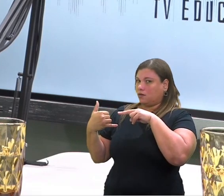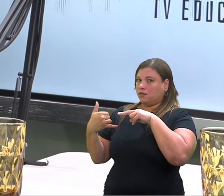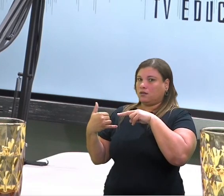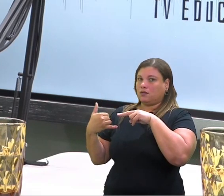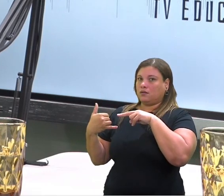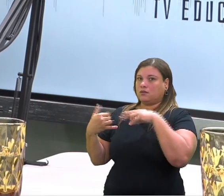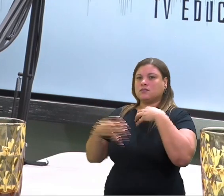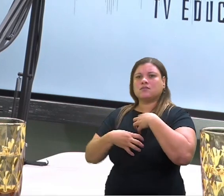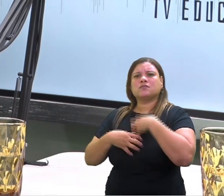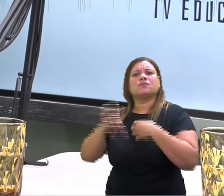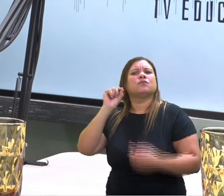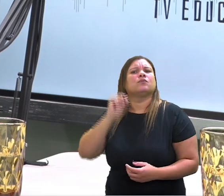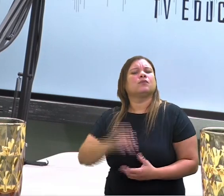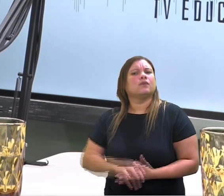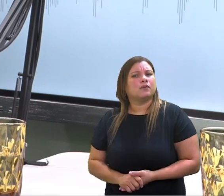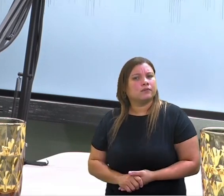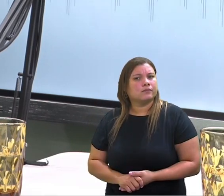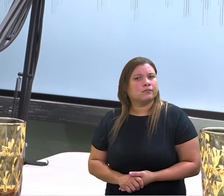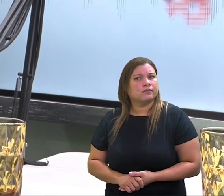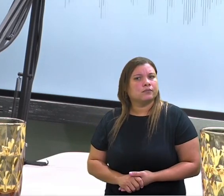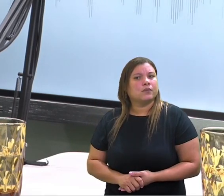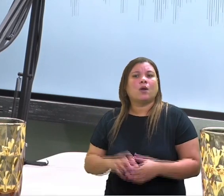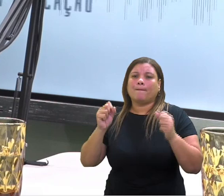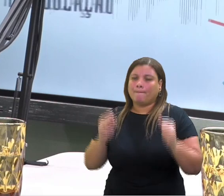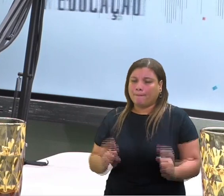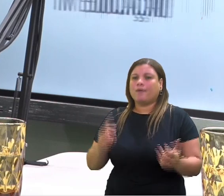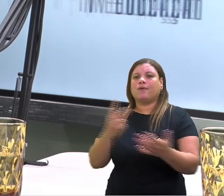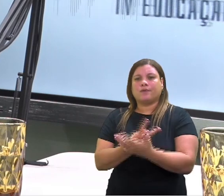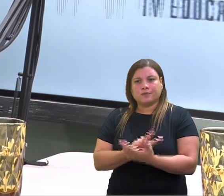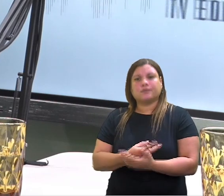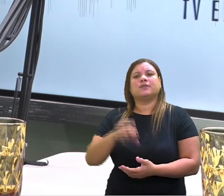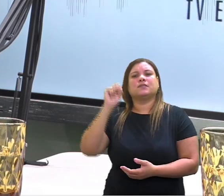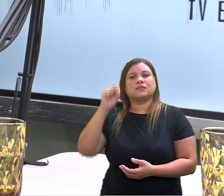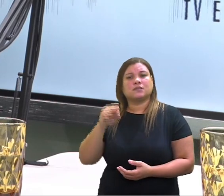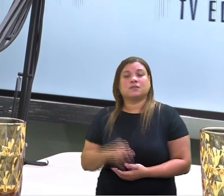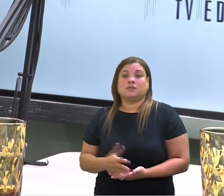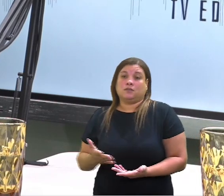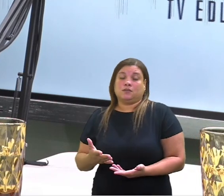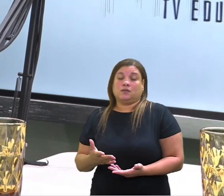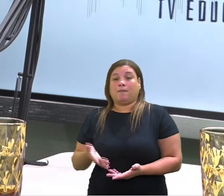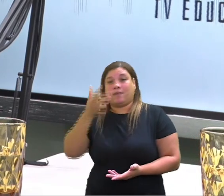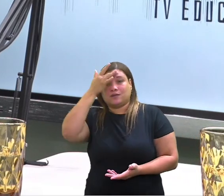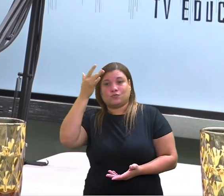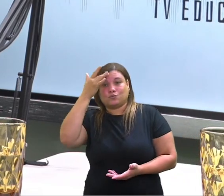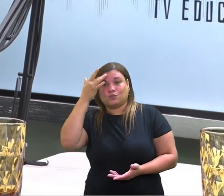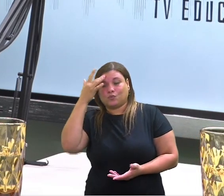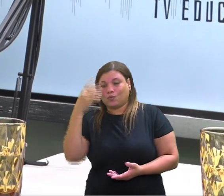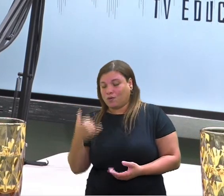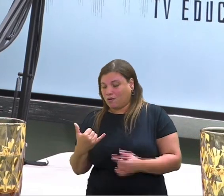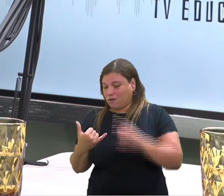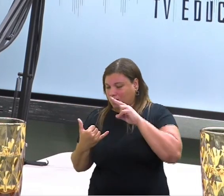professor, de aluno, porque eles não suportaram essa pressão. A